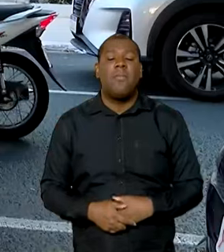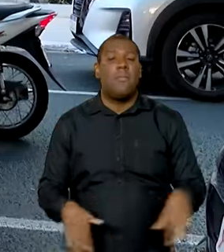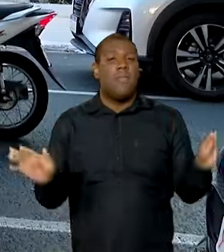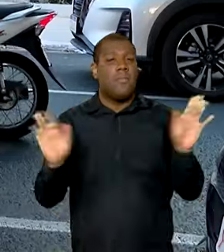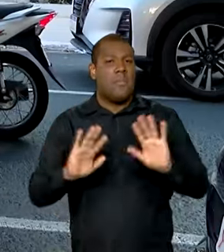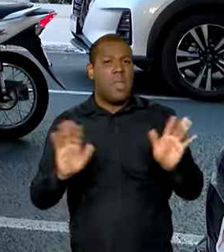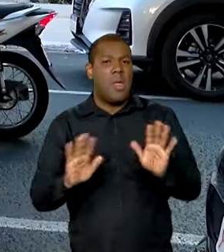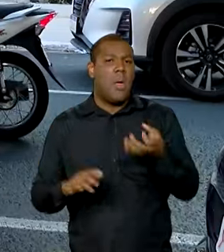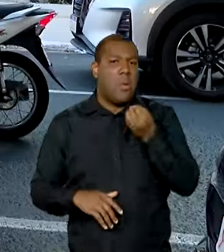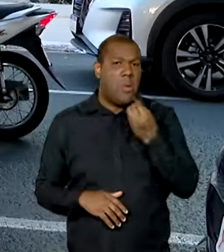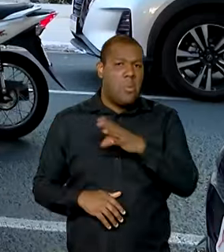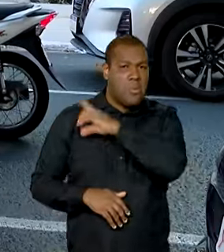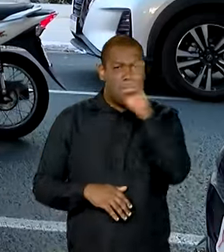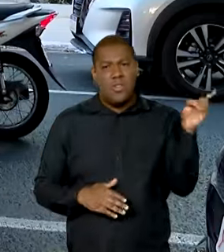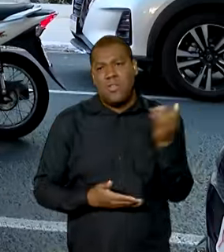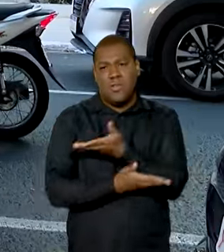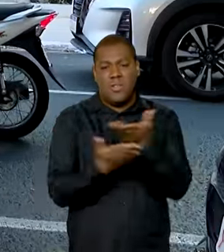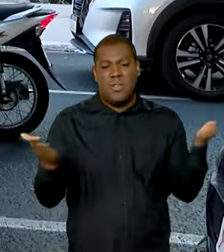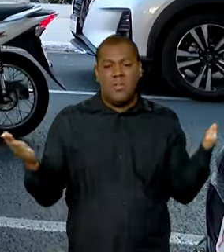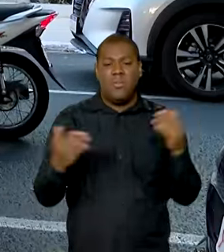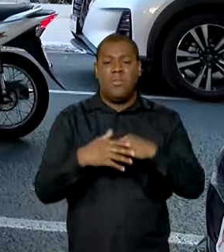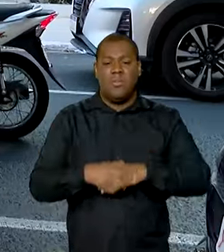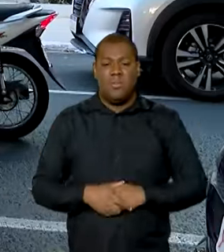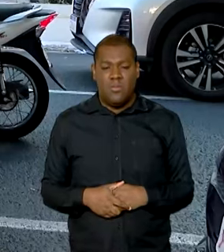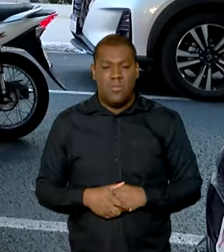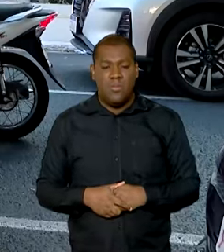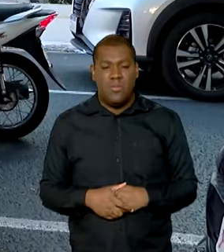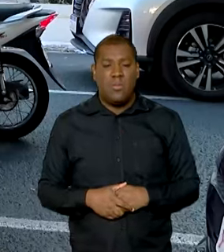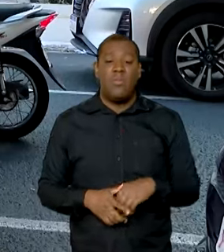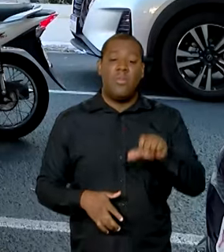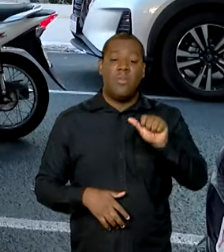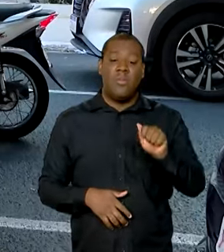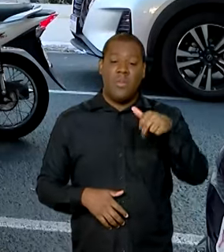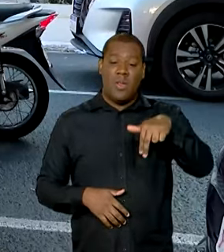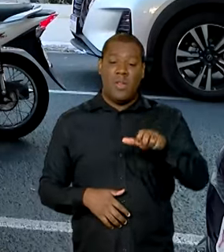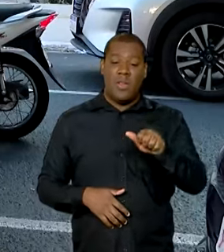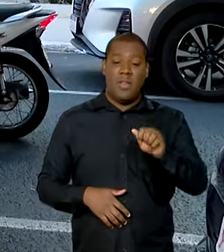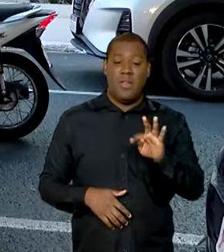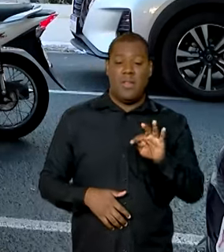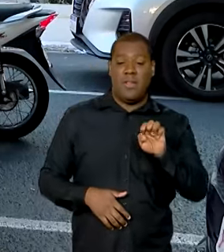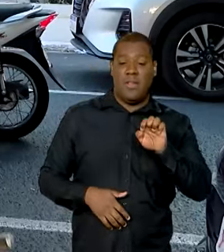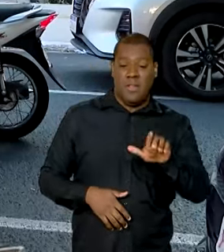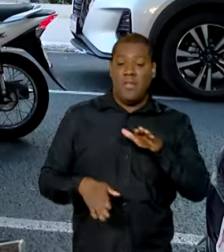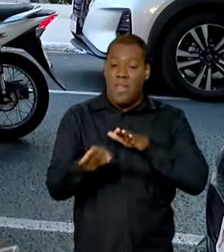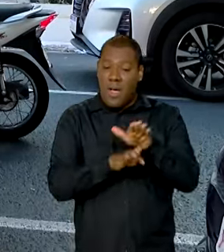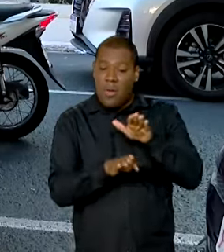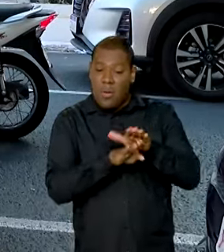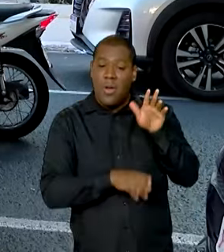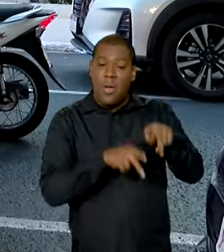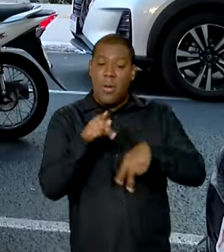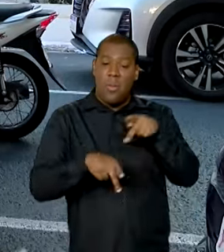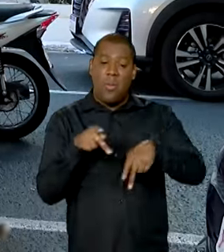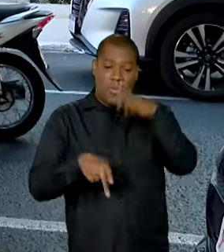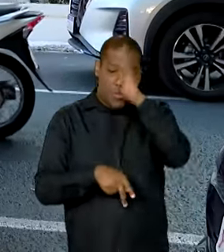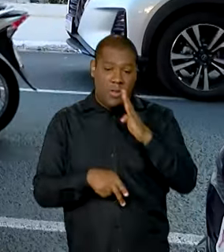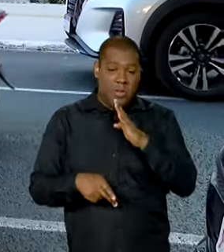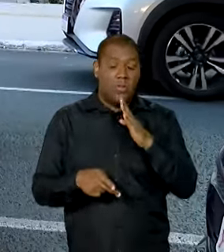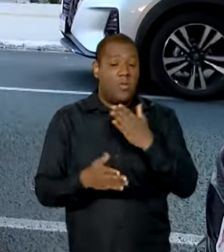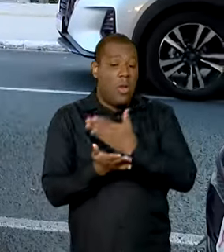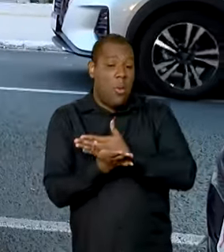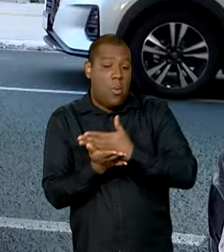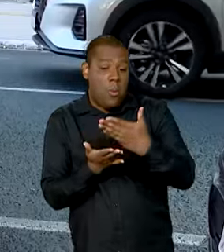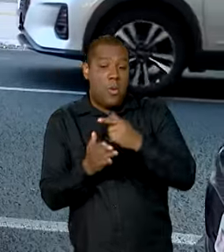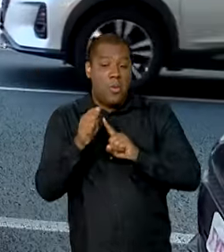Bom dia, Karine, e a quem nos acompanha. A campanha Fique Esperto teve início em outubro de 2020 e desde